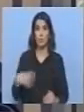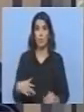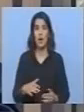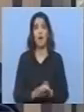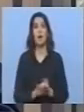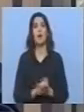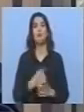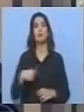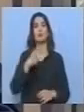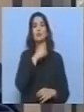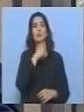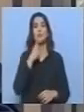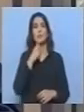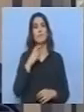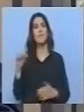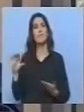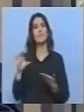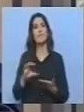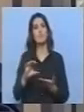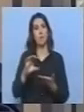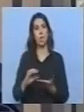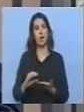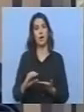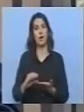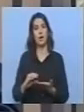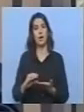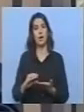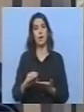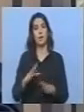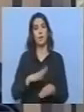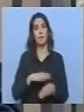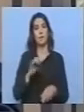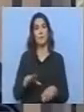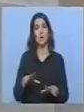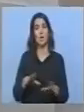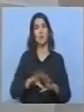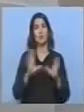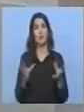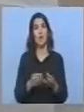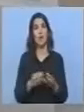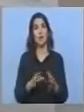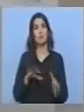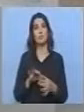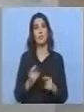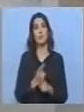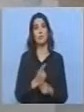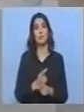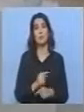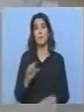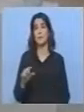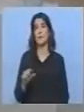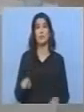nós estamos a sofrer um subfinanciamento que, por junto, corresponde a coisas tão pequenas